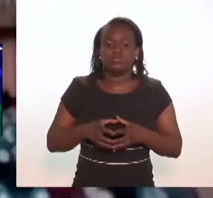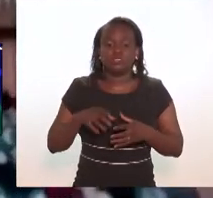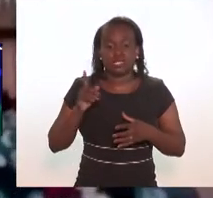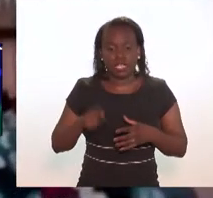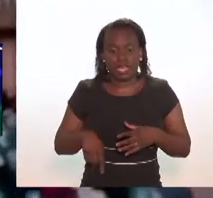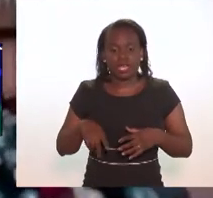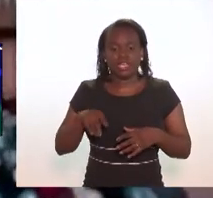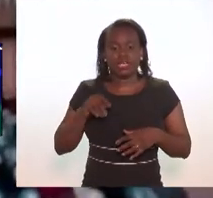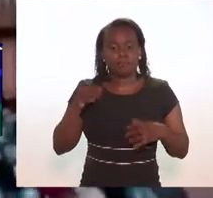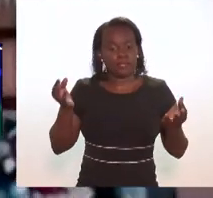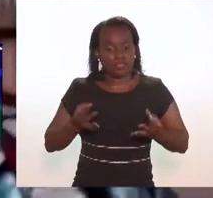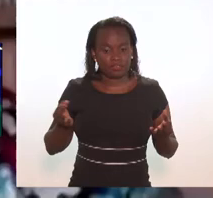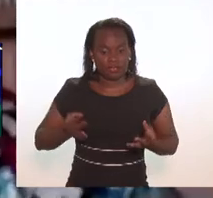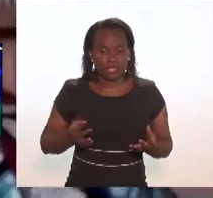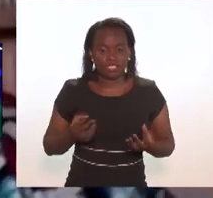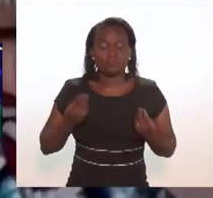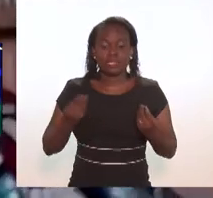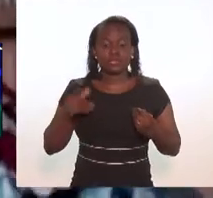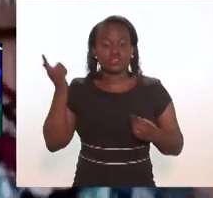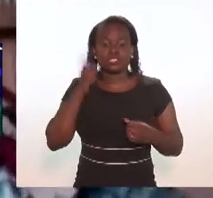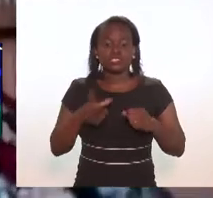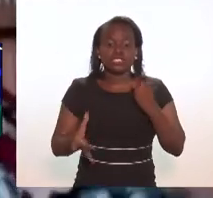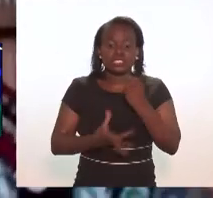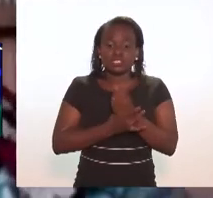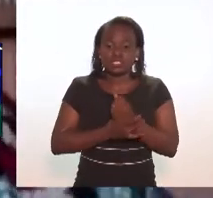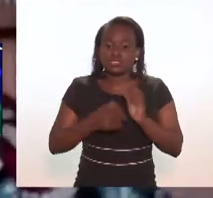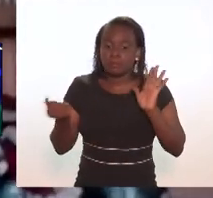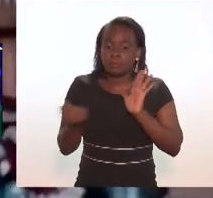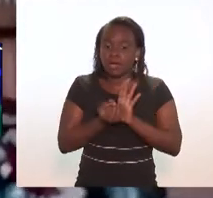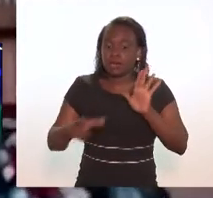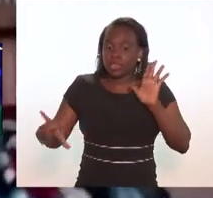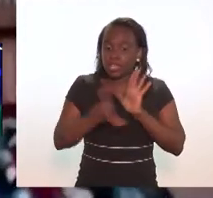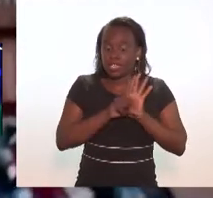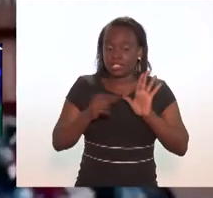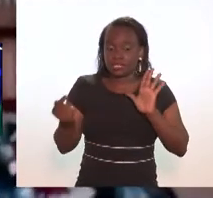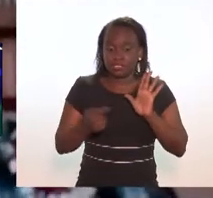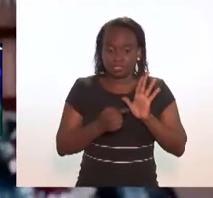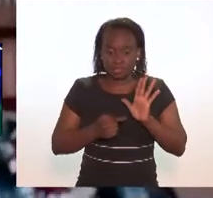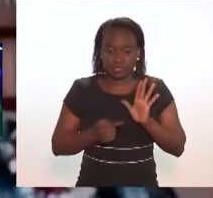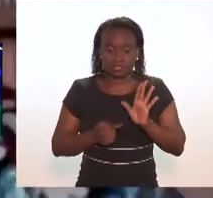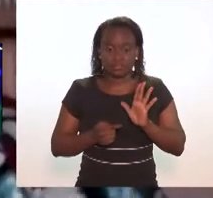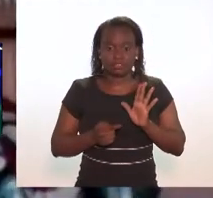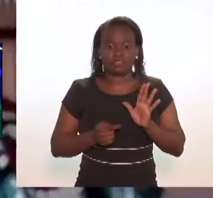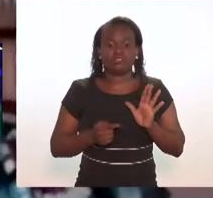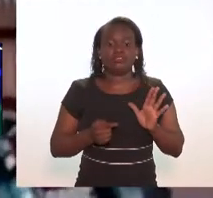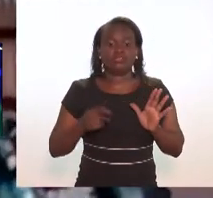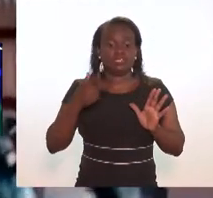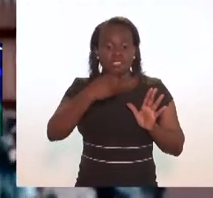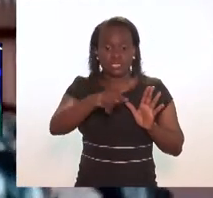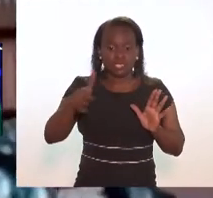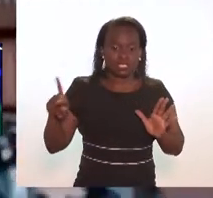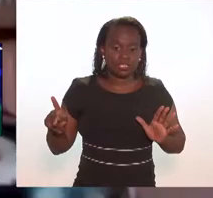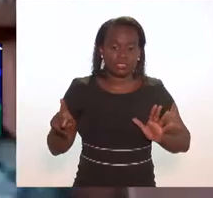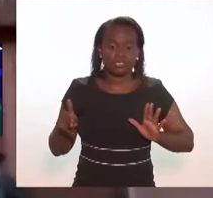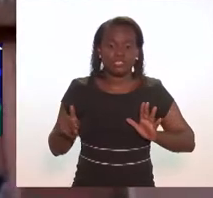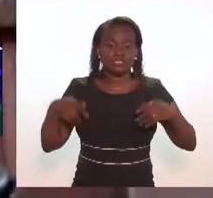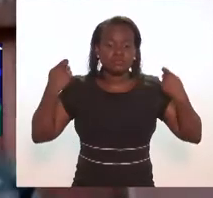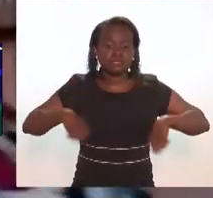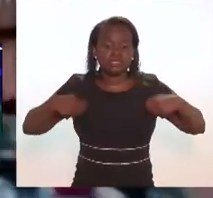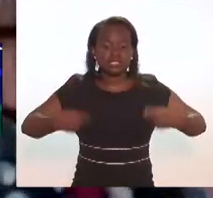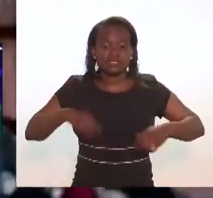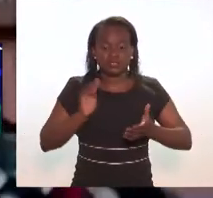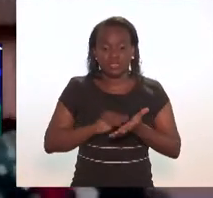ferramenta perfeita para garantir um marco legal das suas